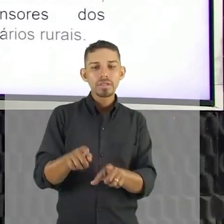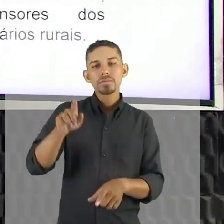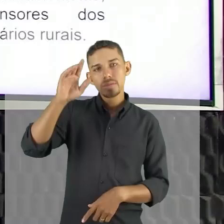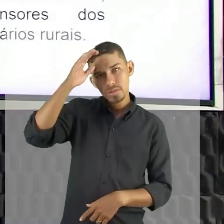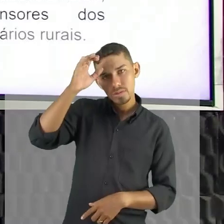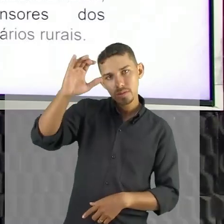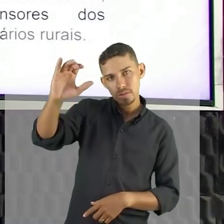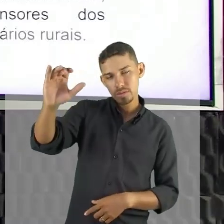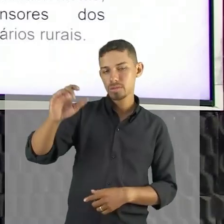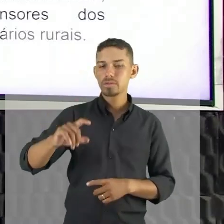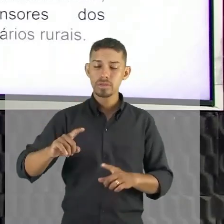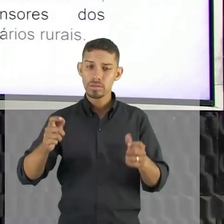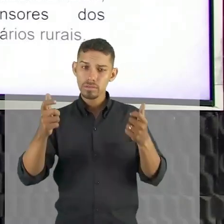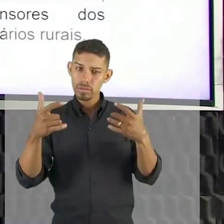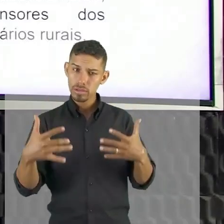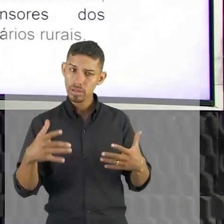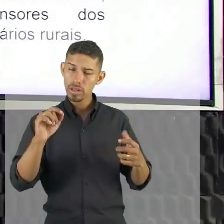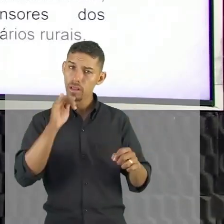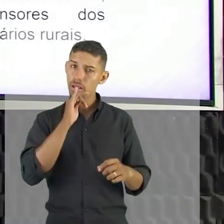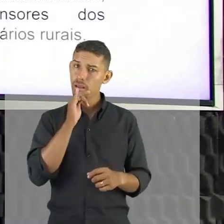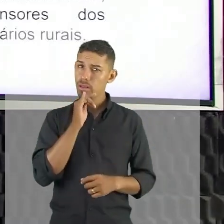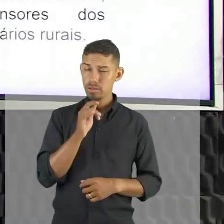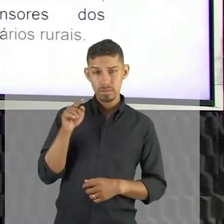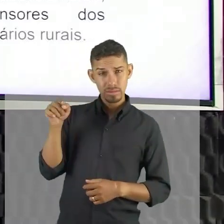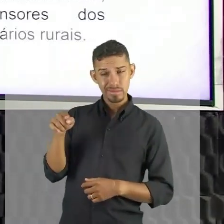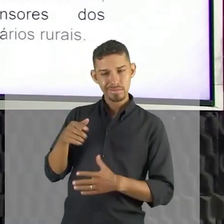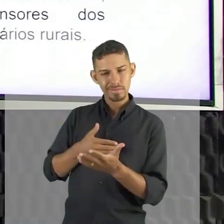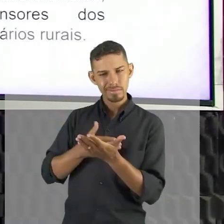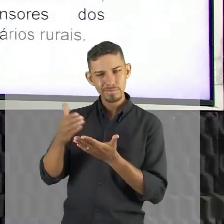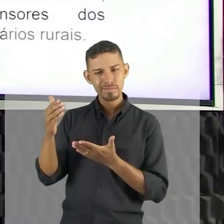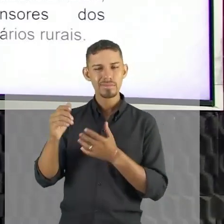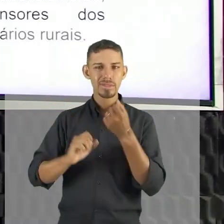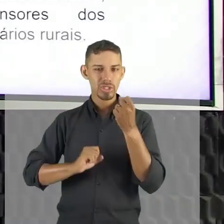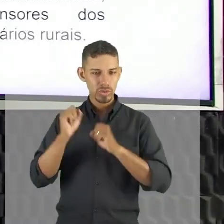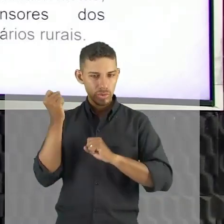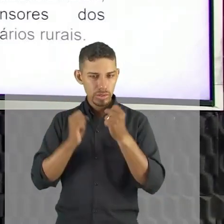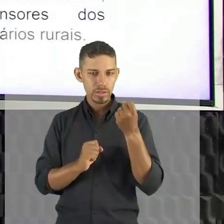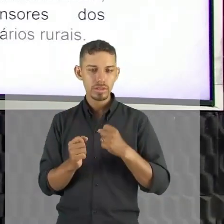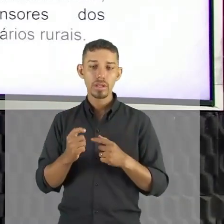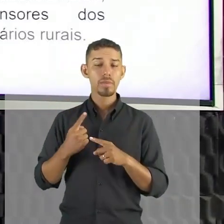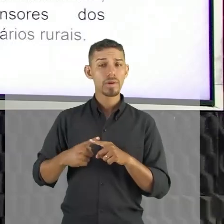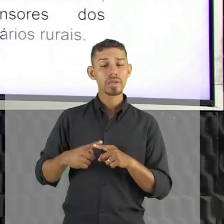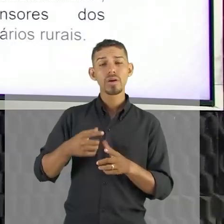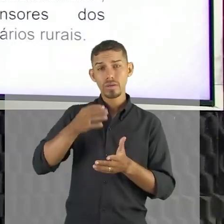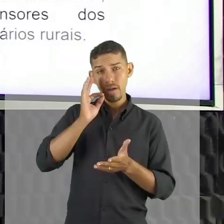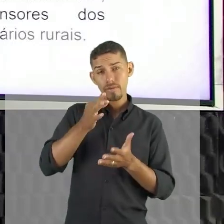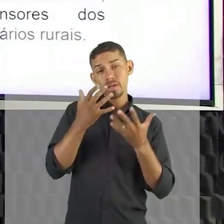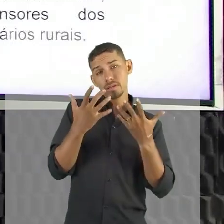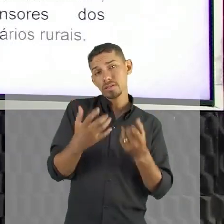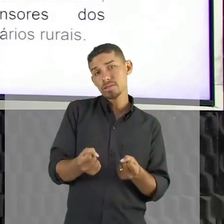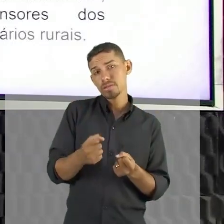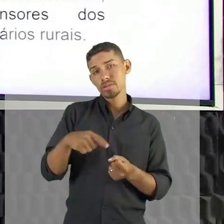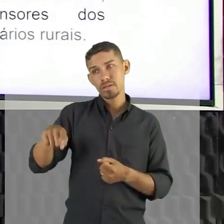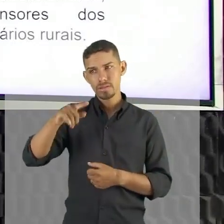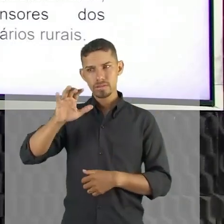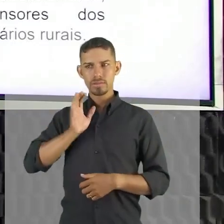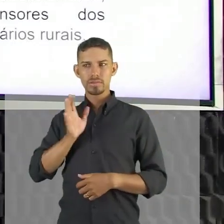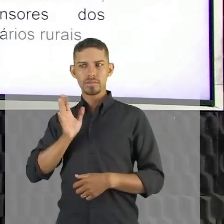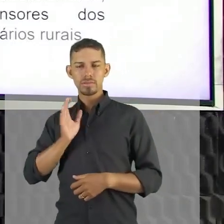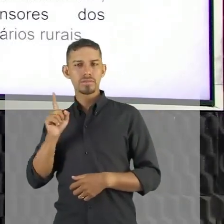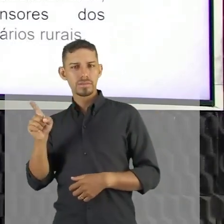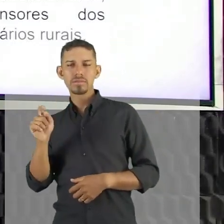cultura. E principalmente quando se trata do processo iniciante de industrialização, porque o café vai permitir para esses barões do